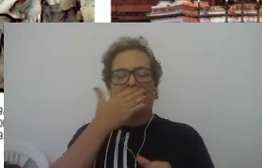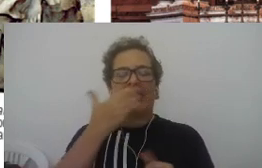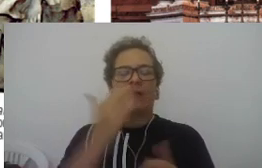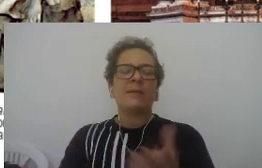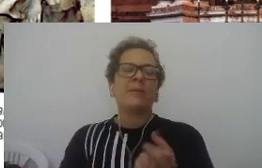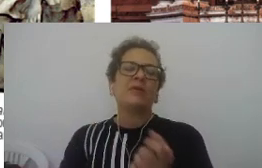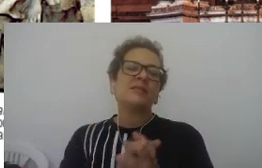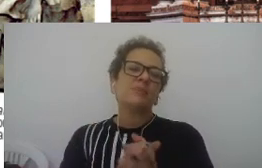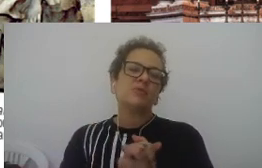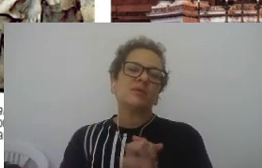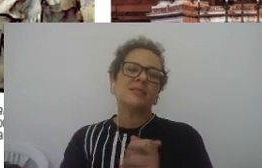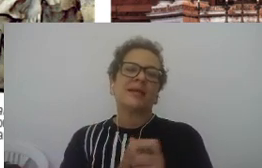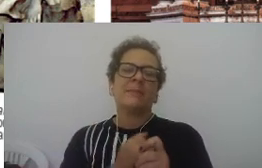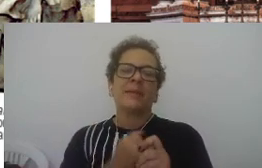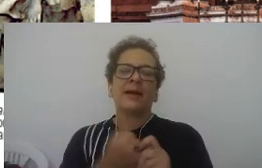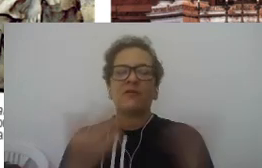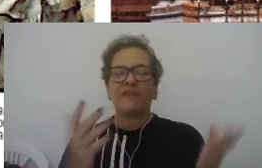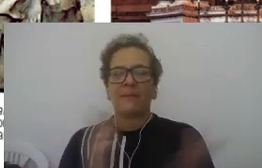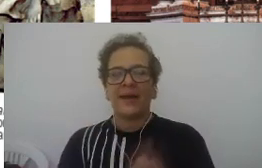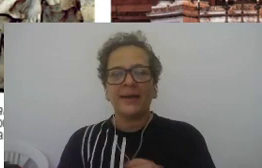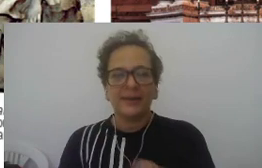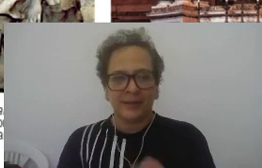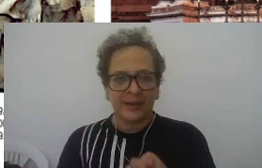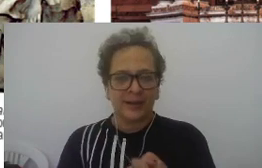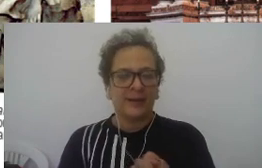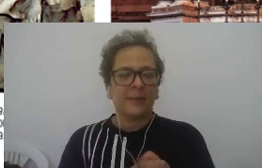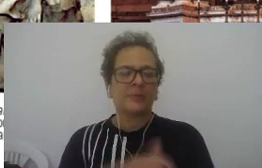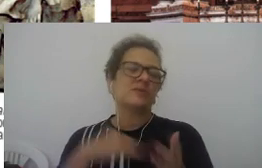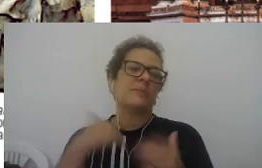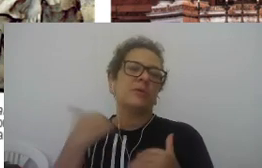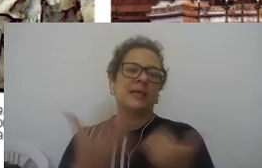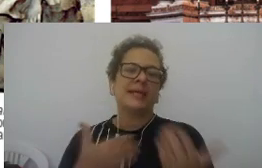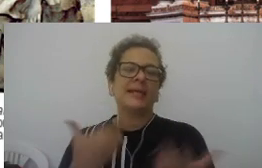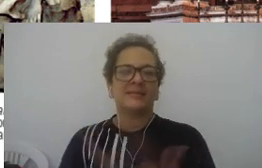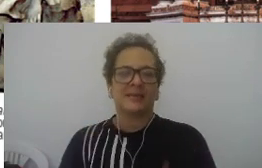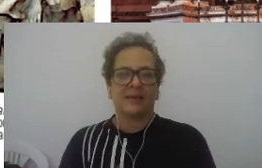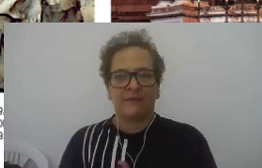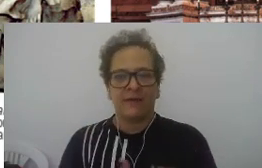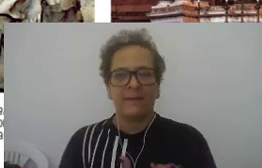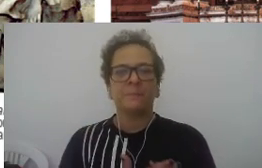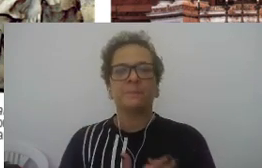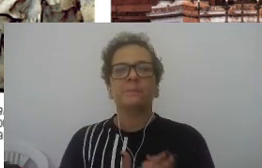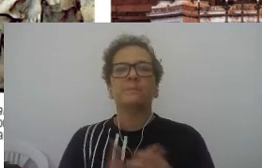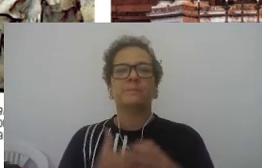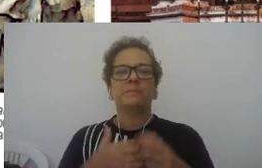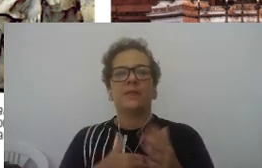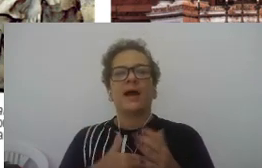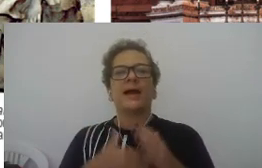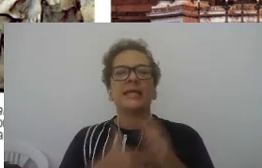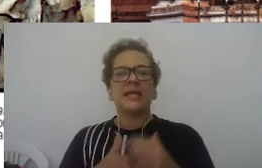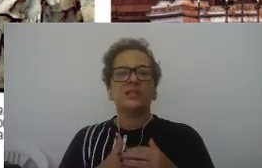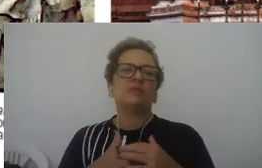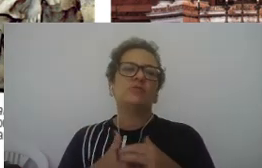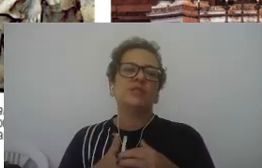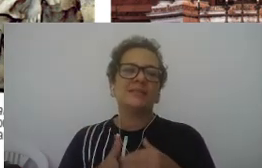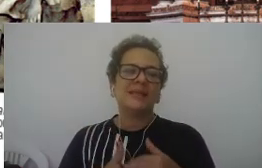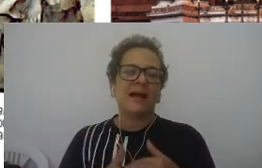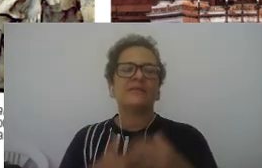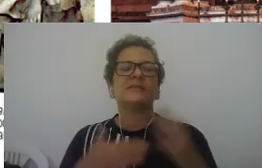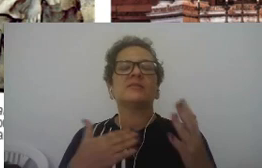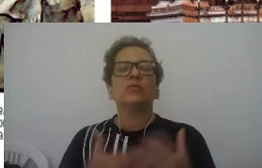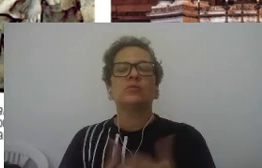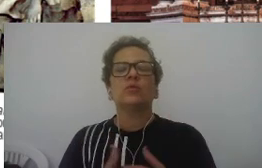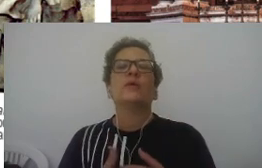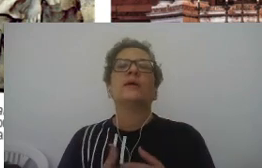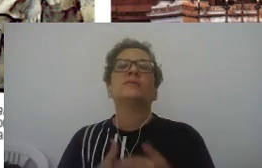então é como a maioria das pessoas eram analfabeta naquela época não sabiam ler nem escrever a igreja ela